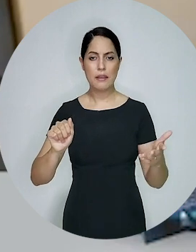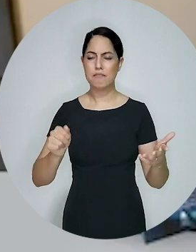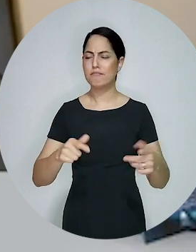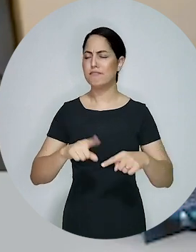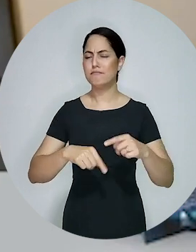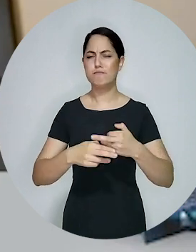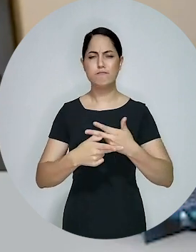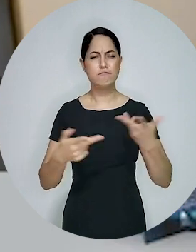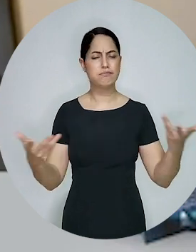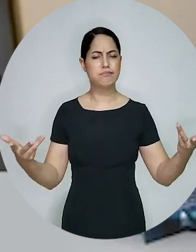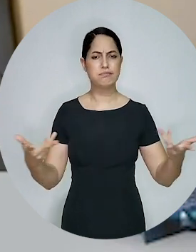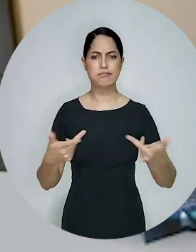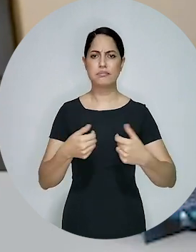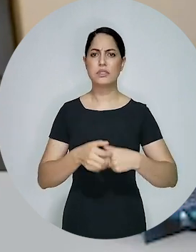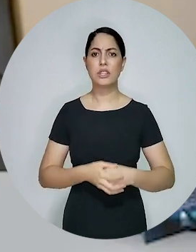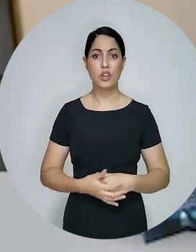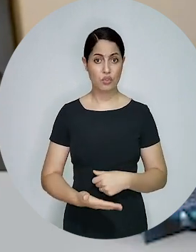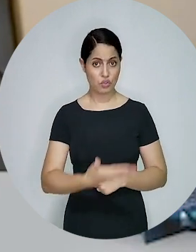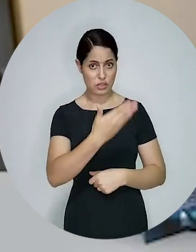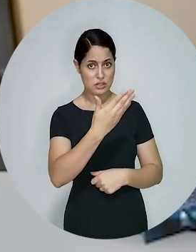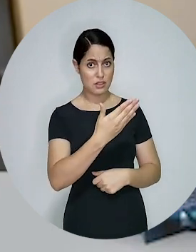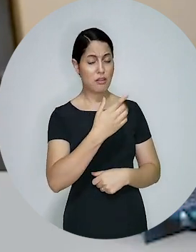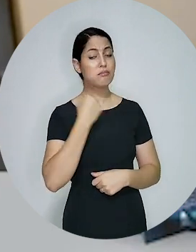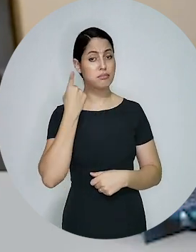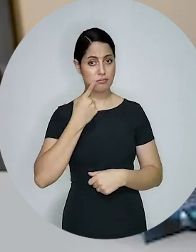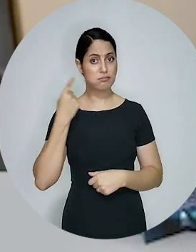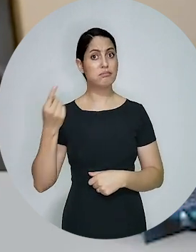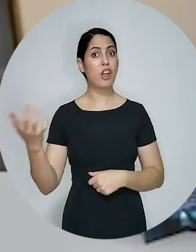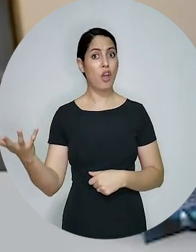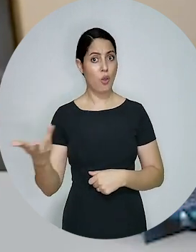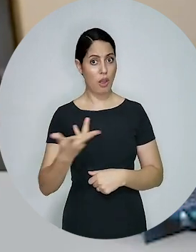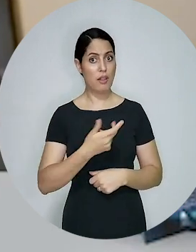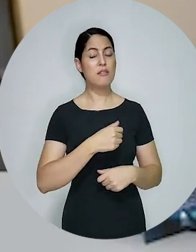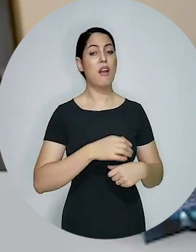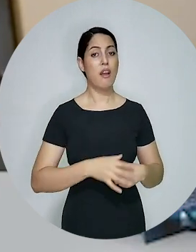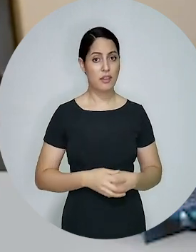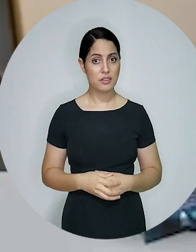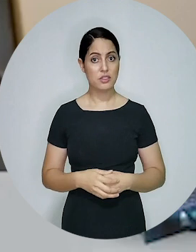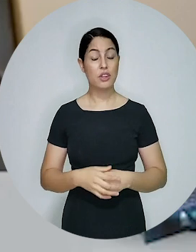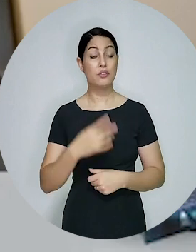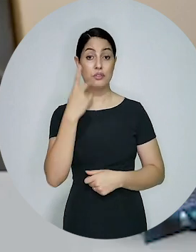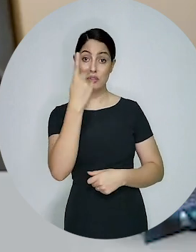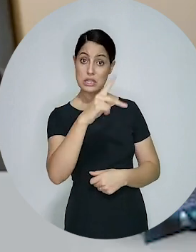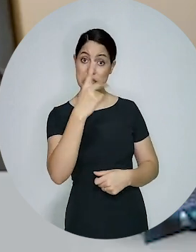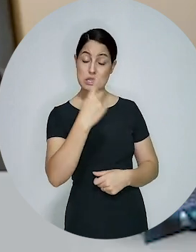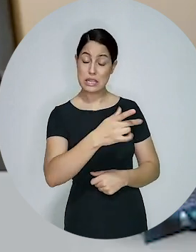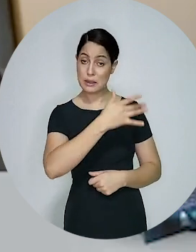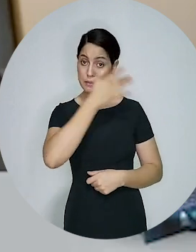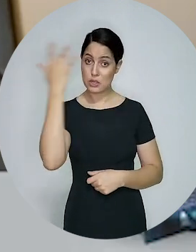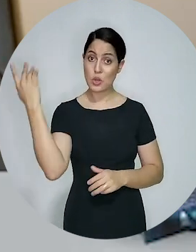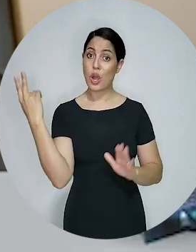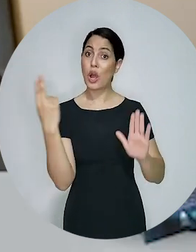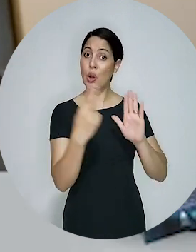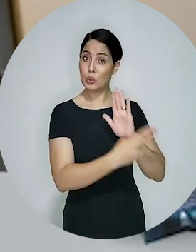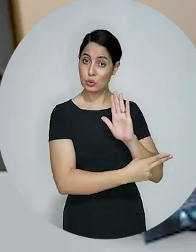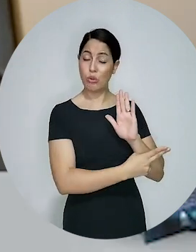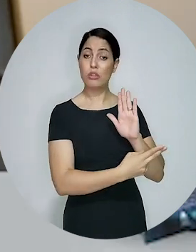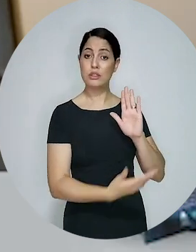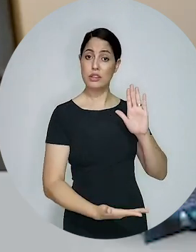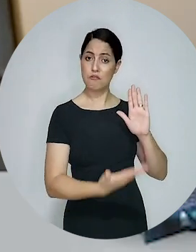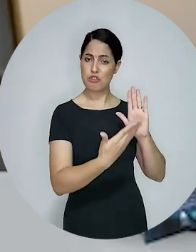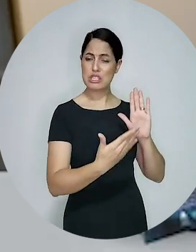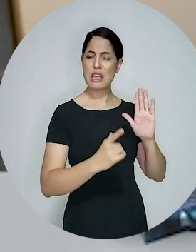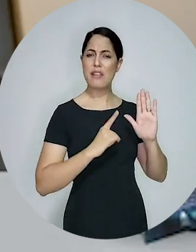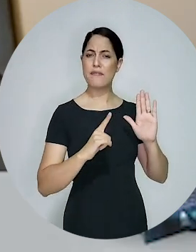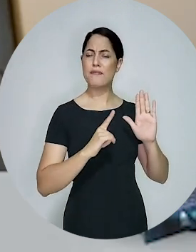sua produtividade. Você é um advogado consagrado, um autor aí com